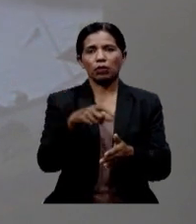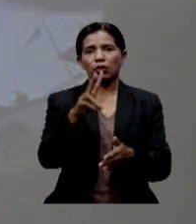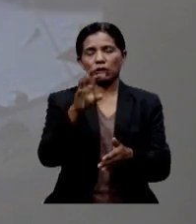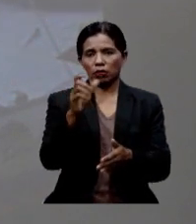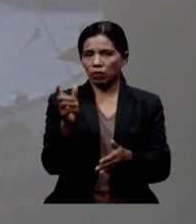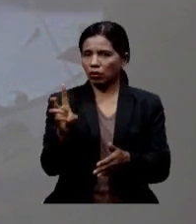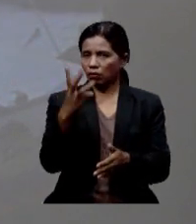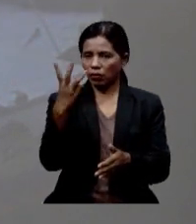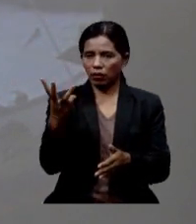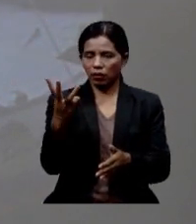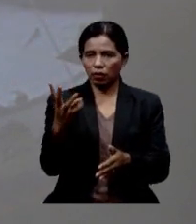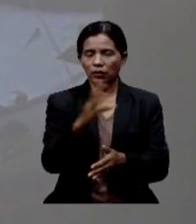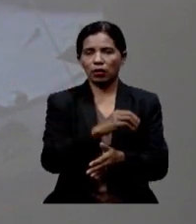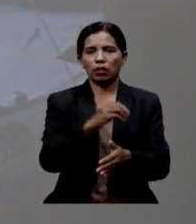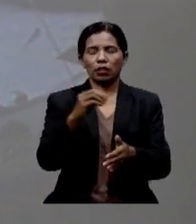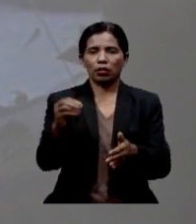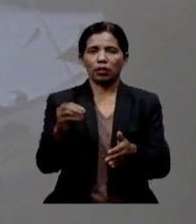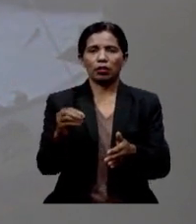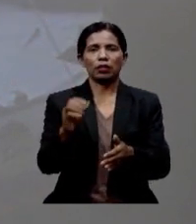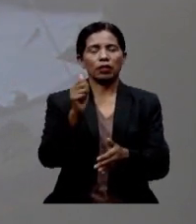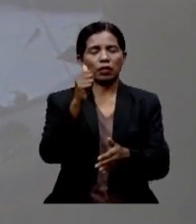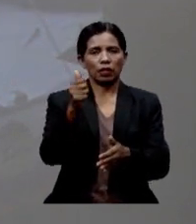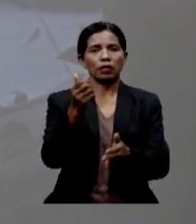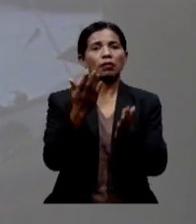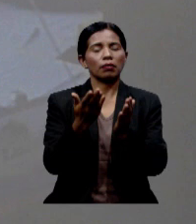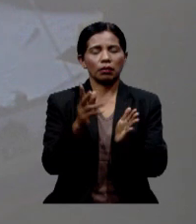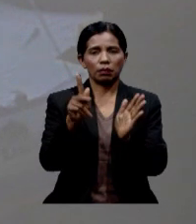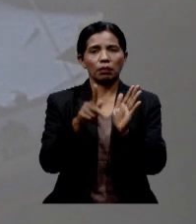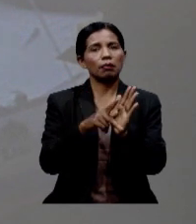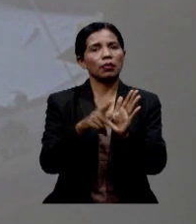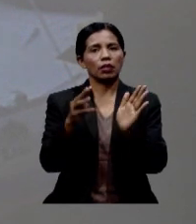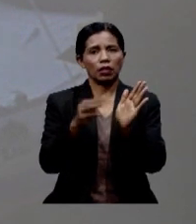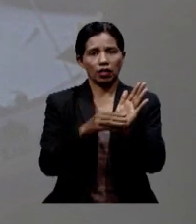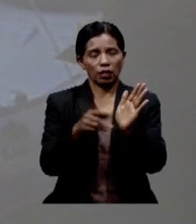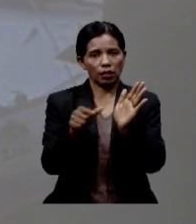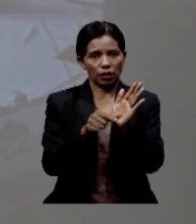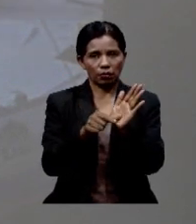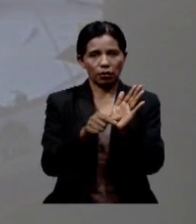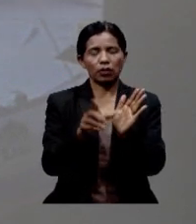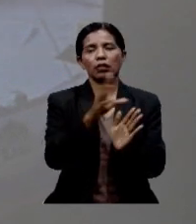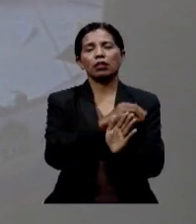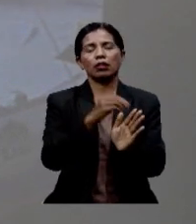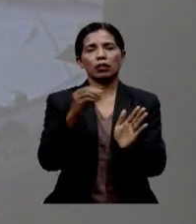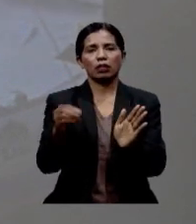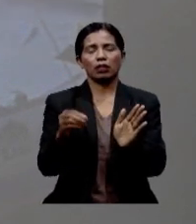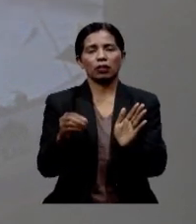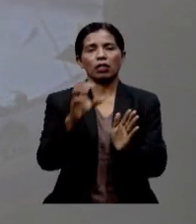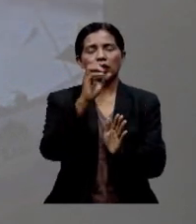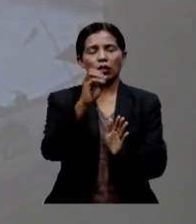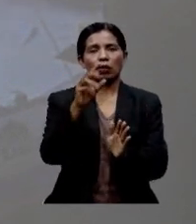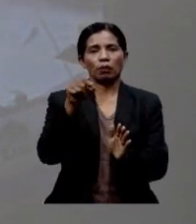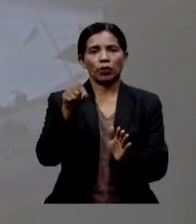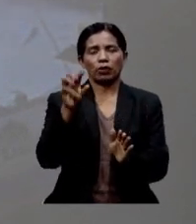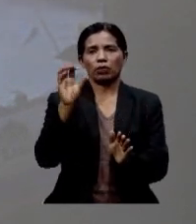14/2016, né? Nia nicotina e alcatrão 10 miligramas e nia nicotina, né? 0,8